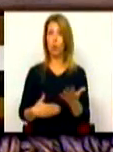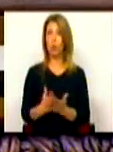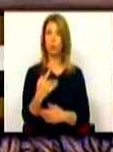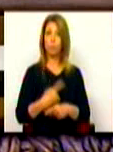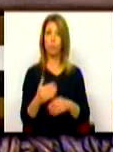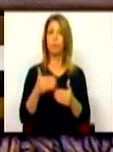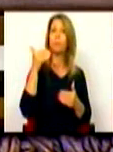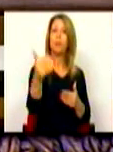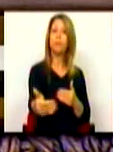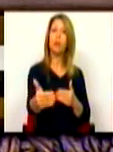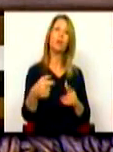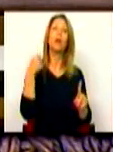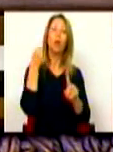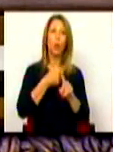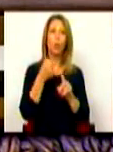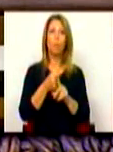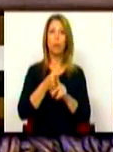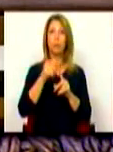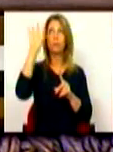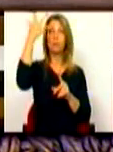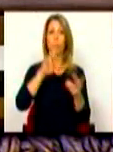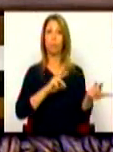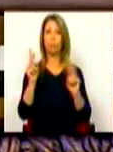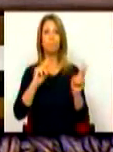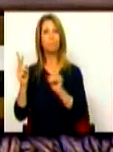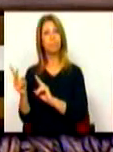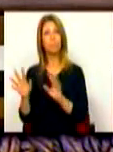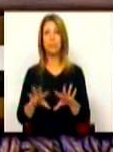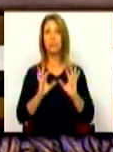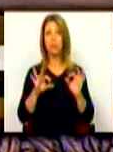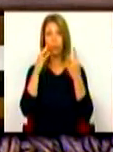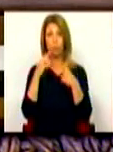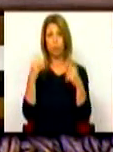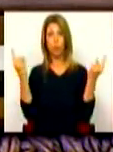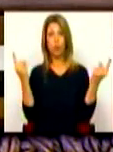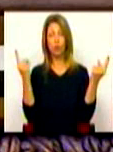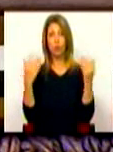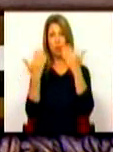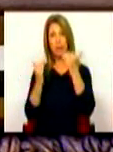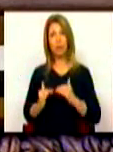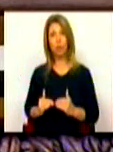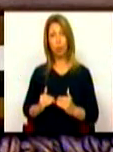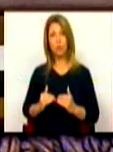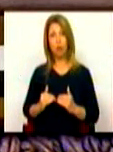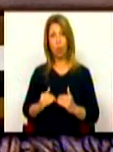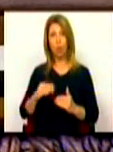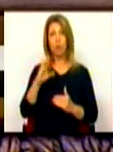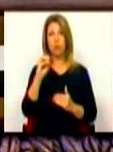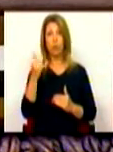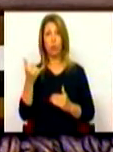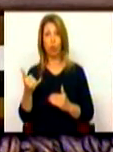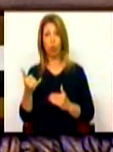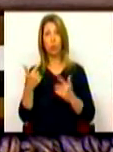linha de frente no combate às alterações climáticas, como demonstra a redução das emissões em